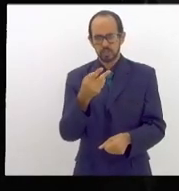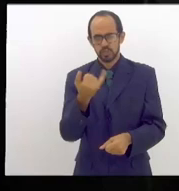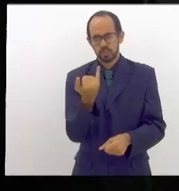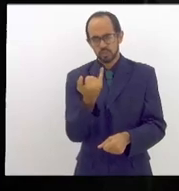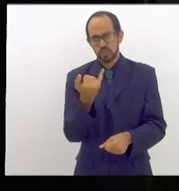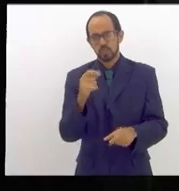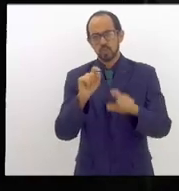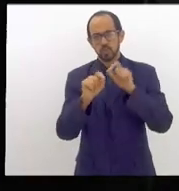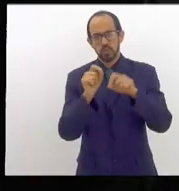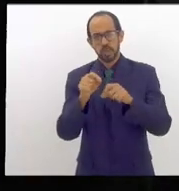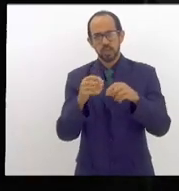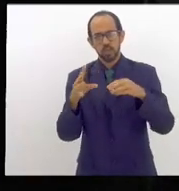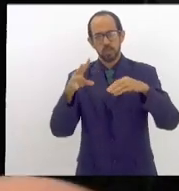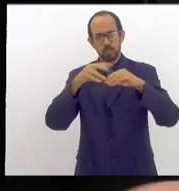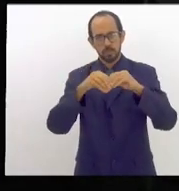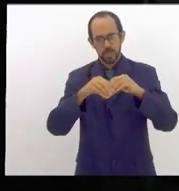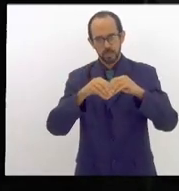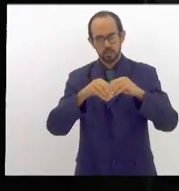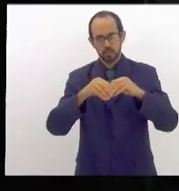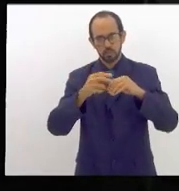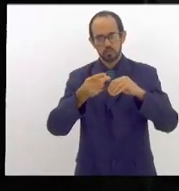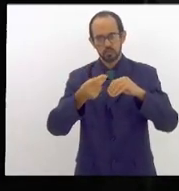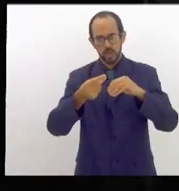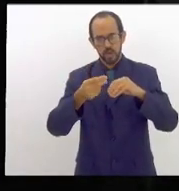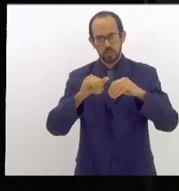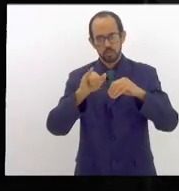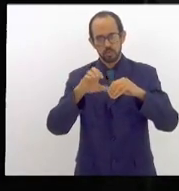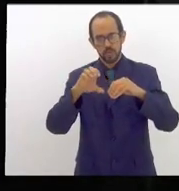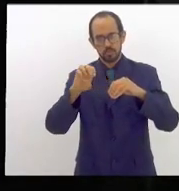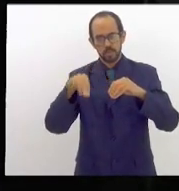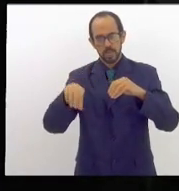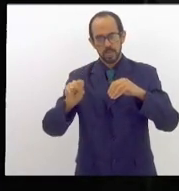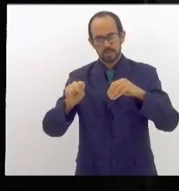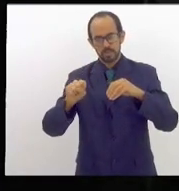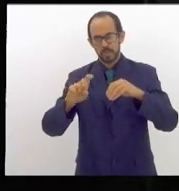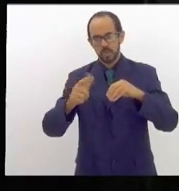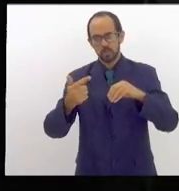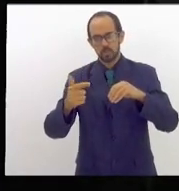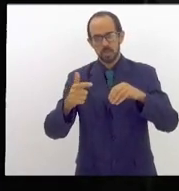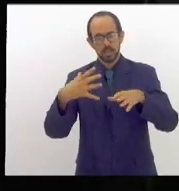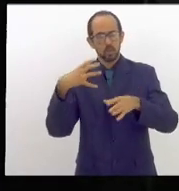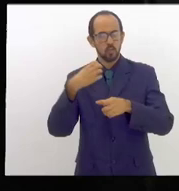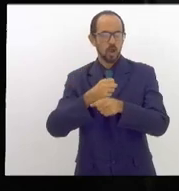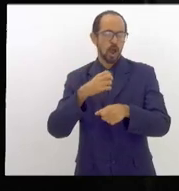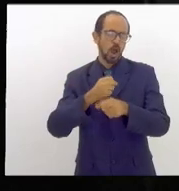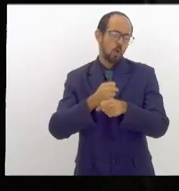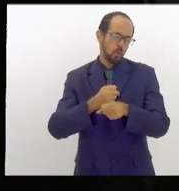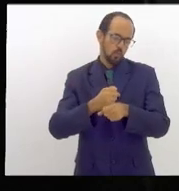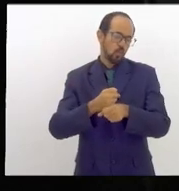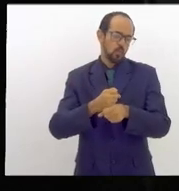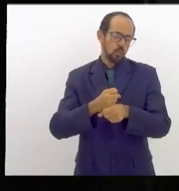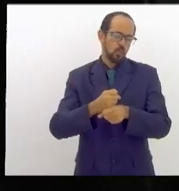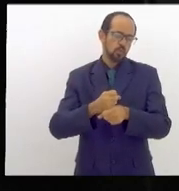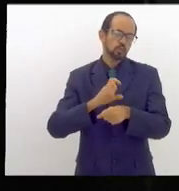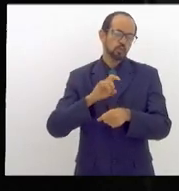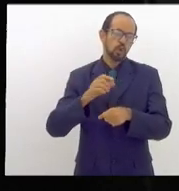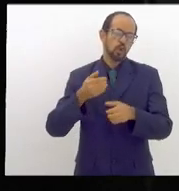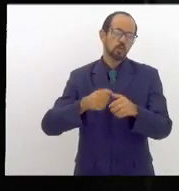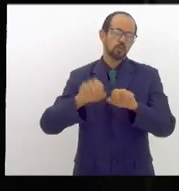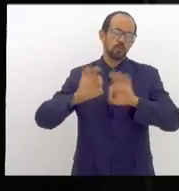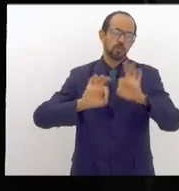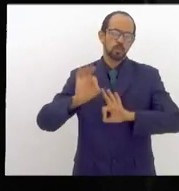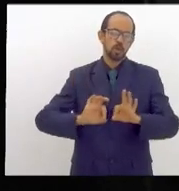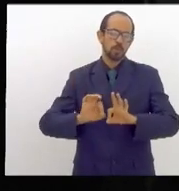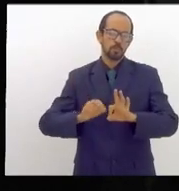adicional o acréscimo de arrecadação de ICMS não entraria na base de cálculo apenas o ICMS programado na peça orçamentária